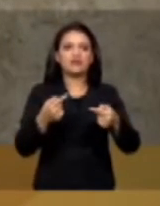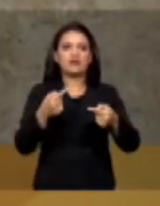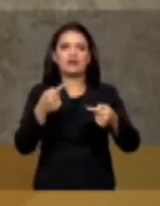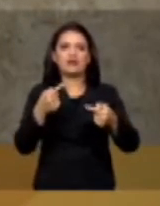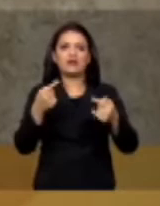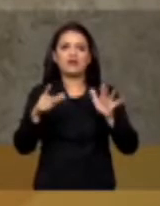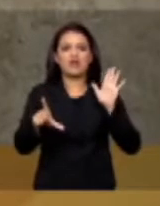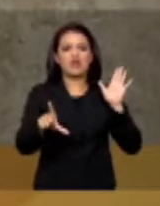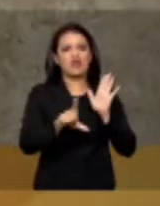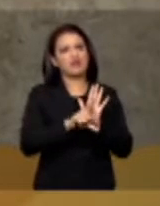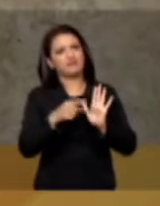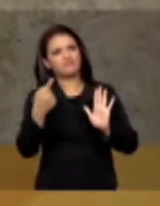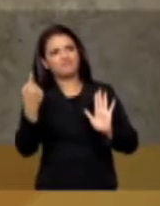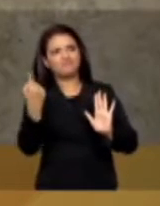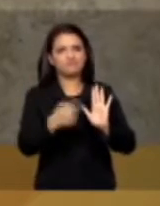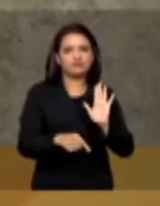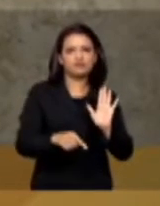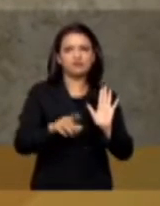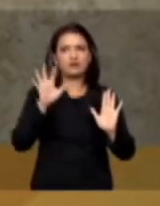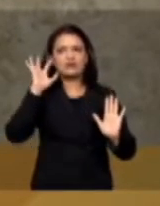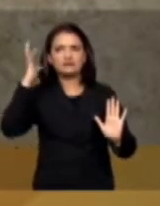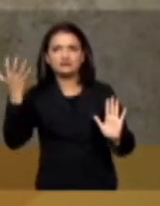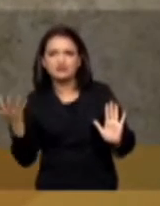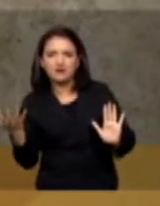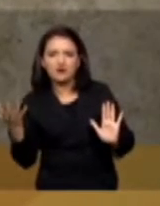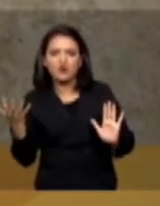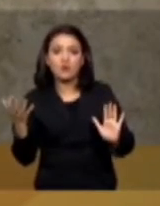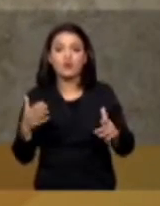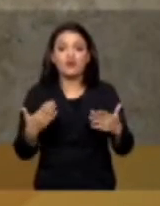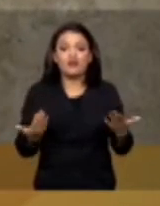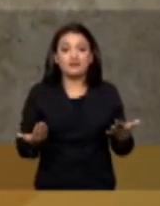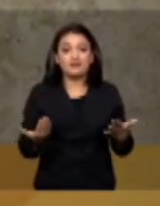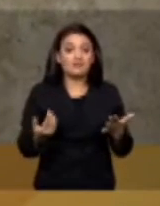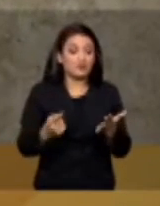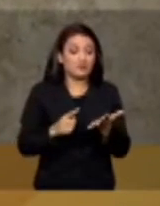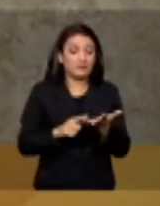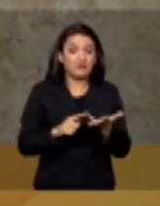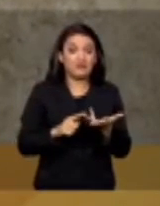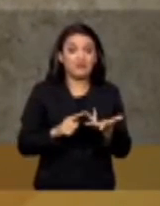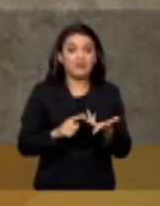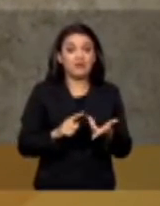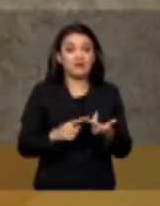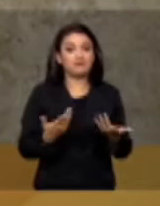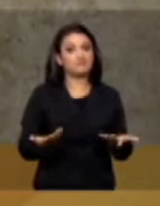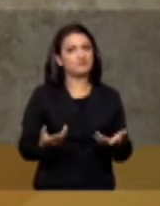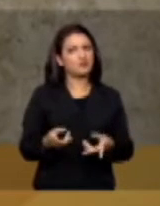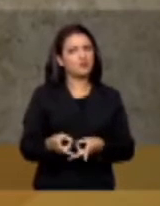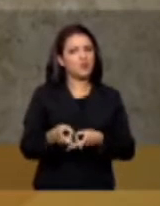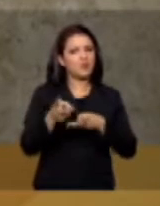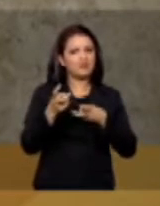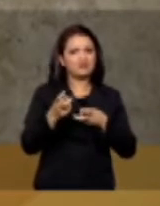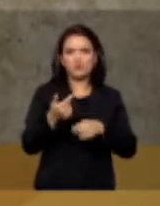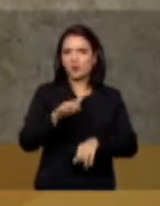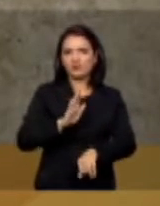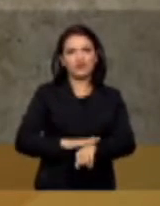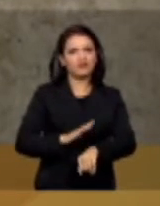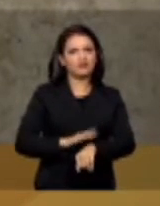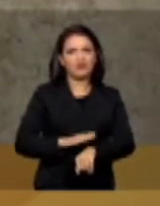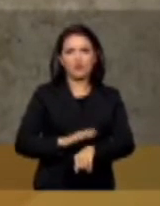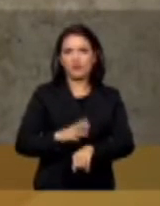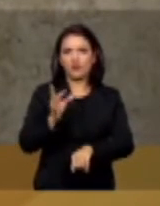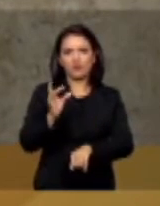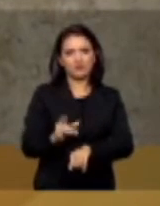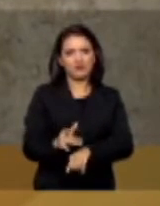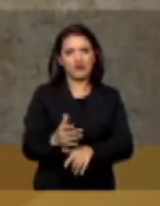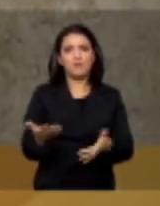ilicitude daquilo que se decidiu, de sorte que eu entendo que não haverá tempo útil para